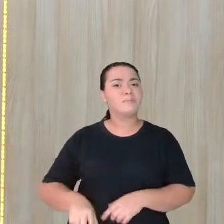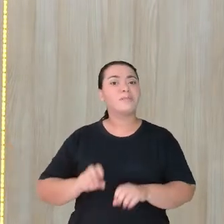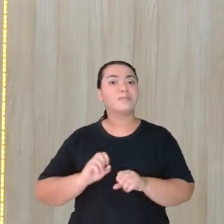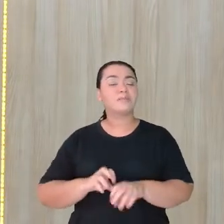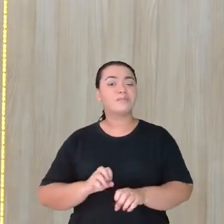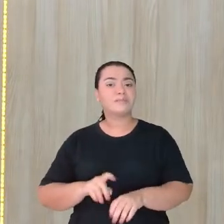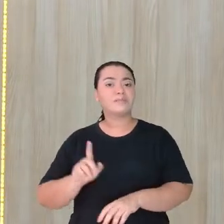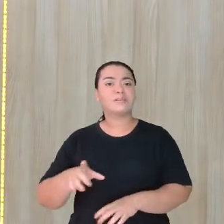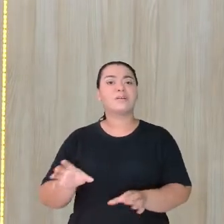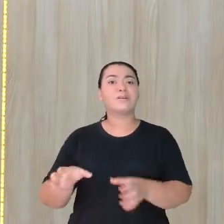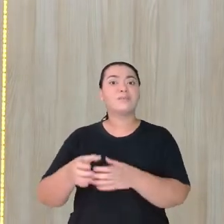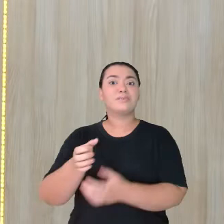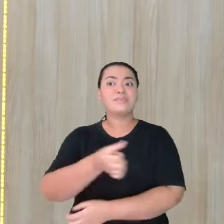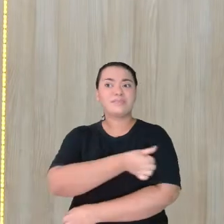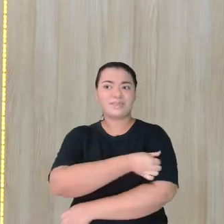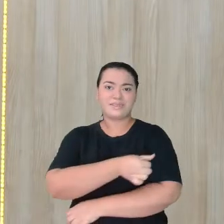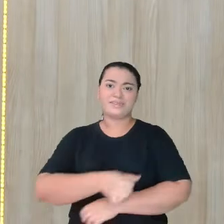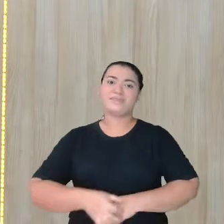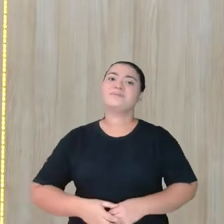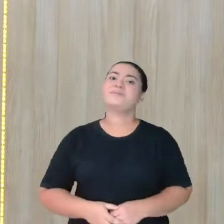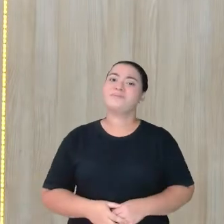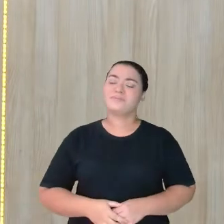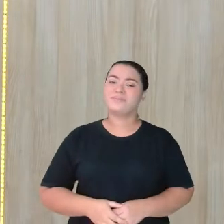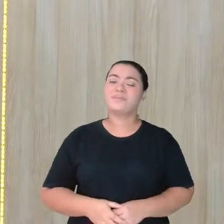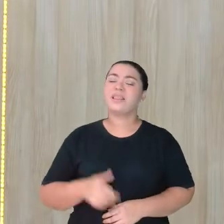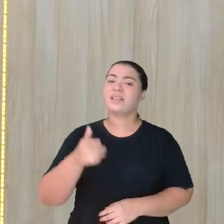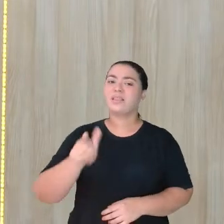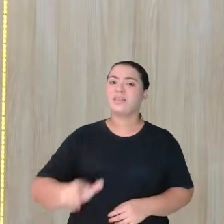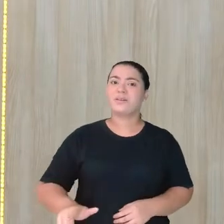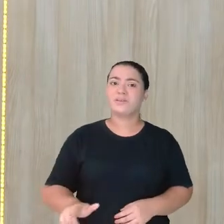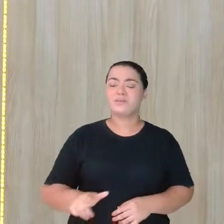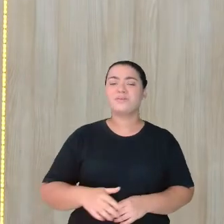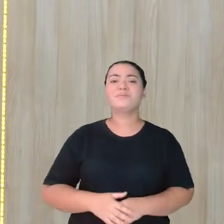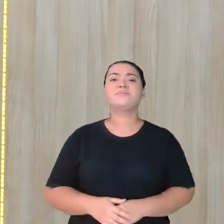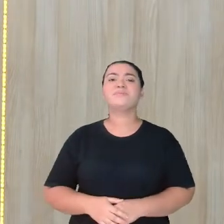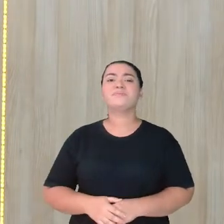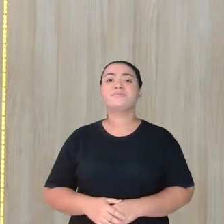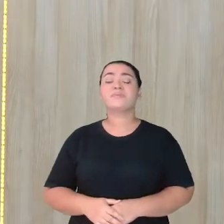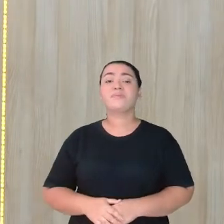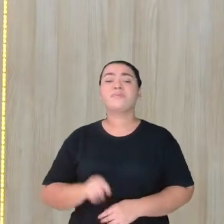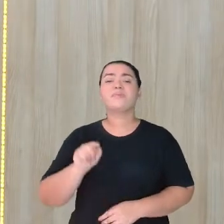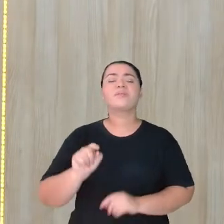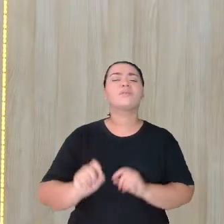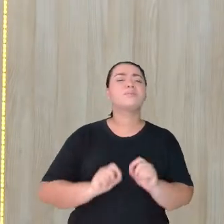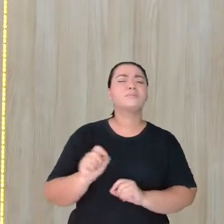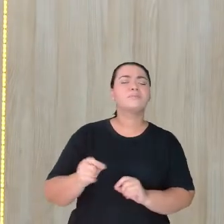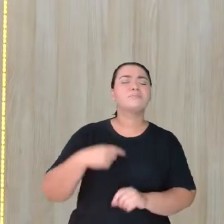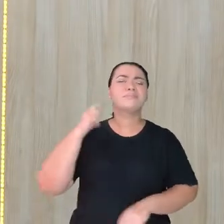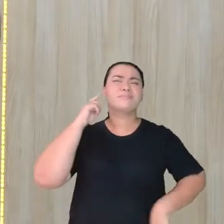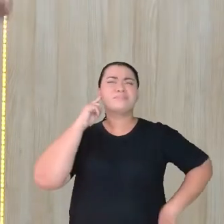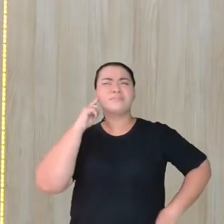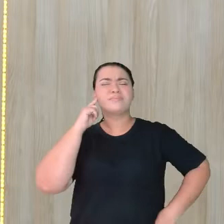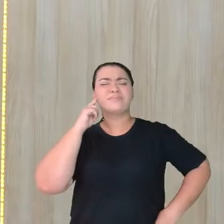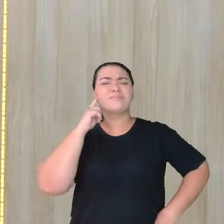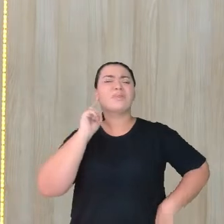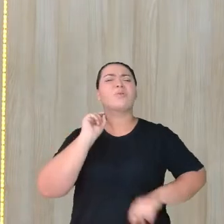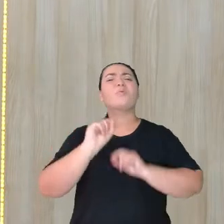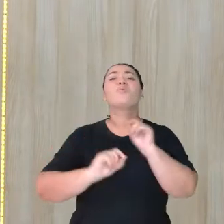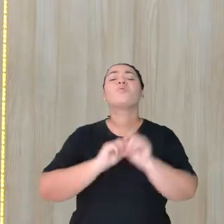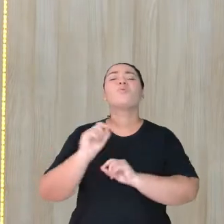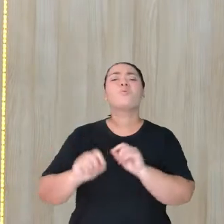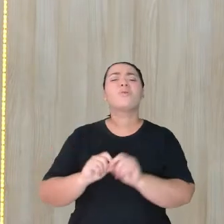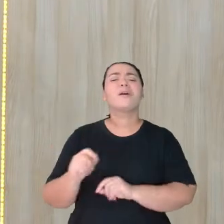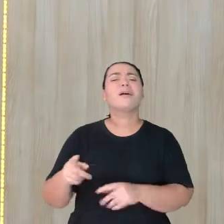para as turmas do 6º ano. Mais uma vez aqui, você deve estar pensando, o que é